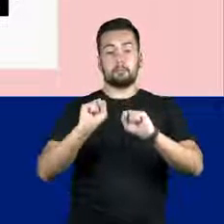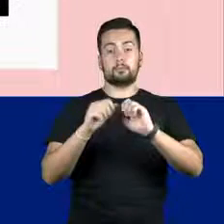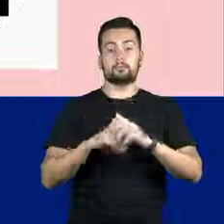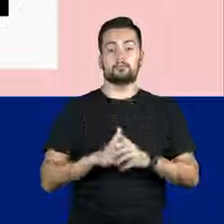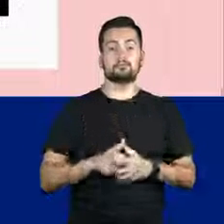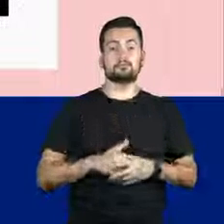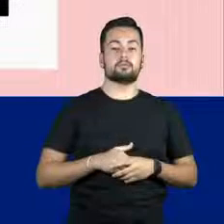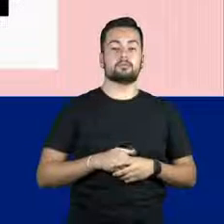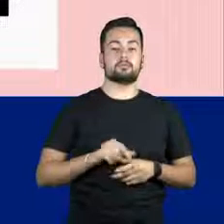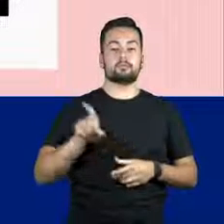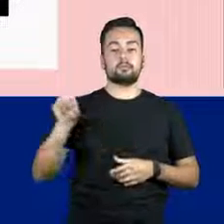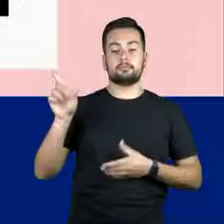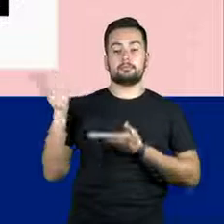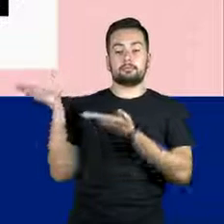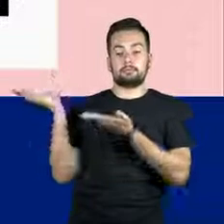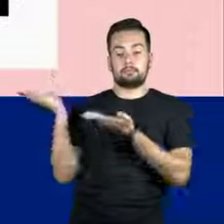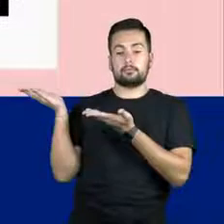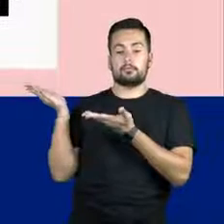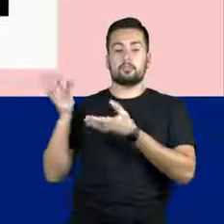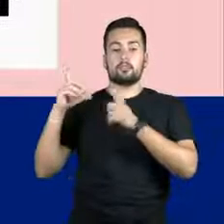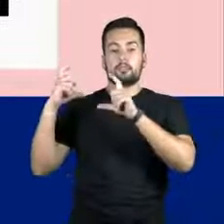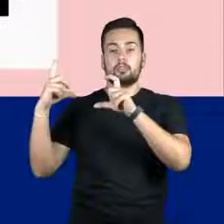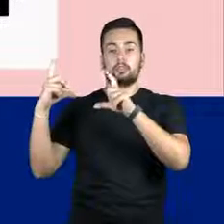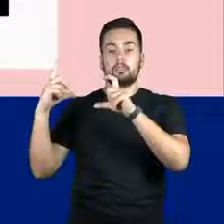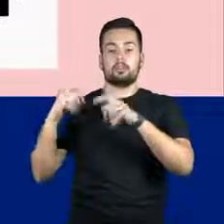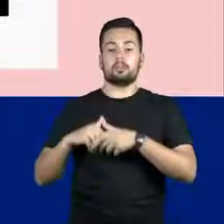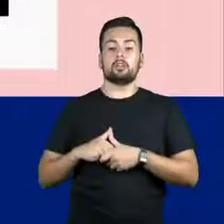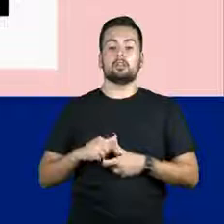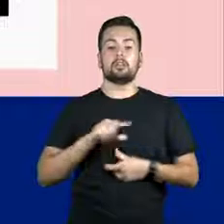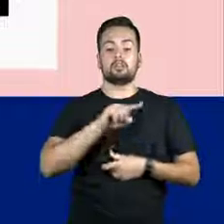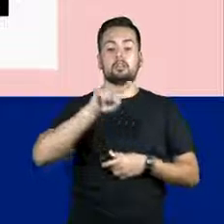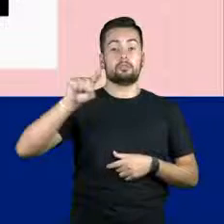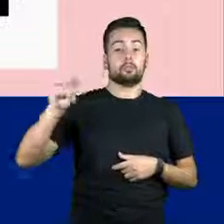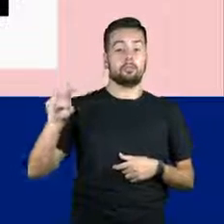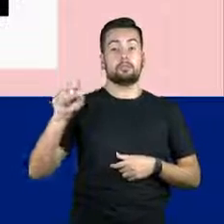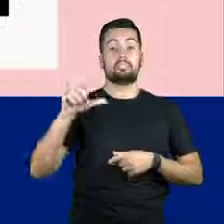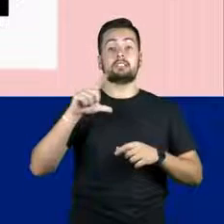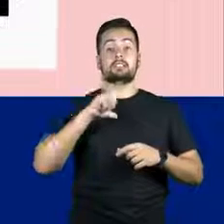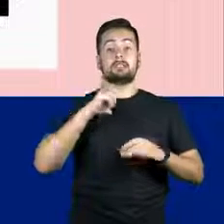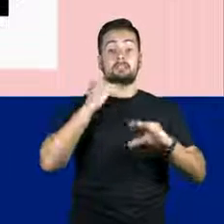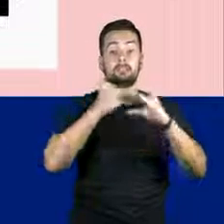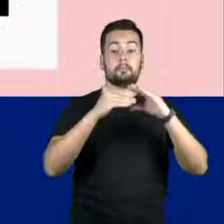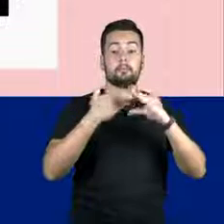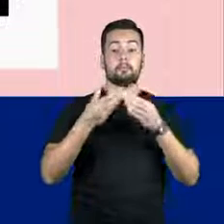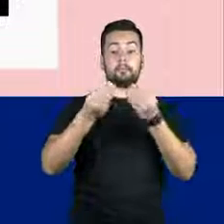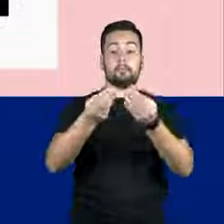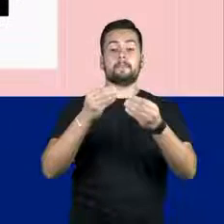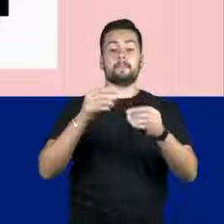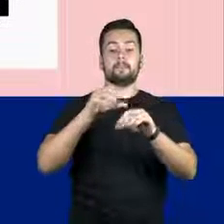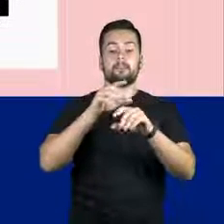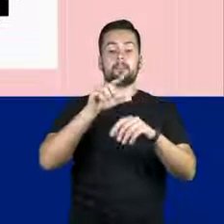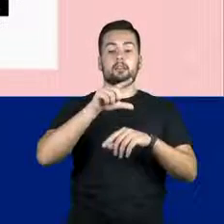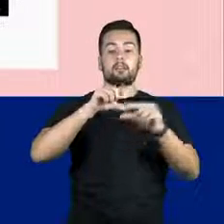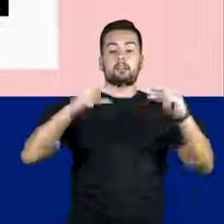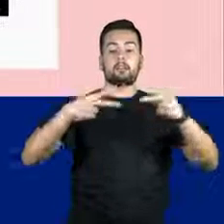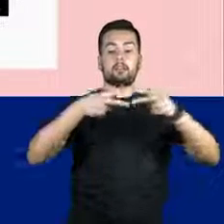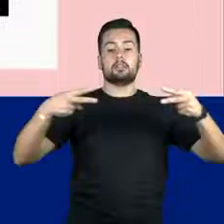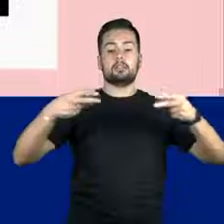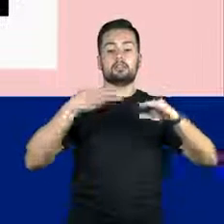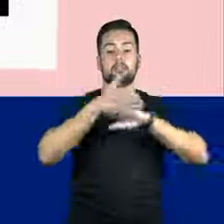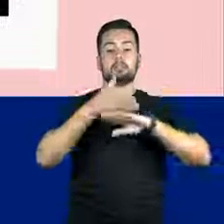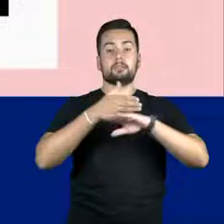lado já. Vocês também vão receber um e-mail, né, com o link para participar. E para o pessoal que nos acompanha online, o link já está nos